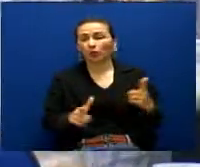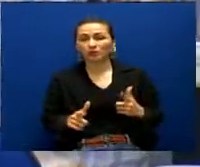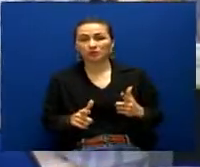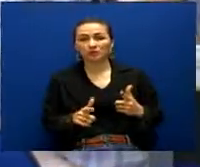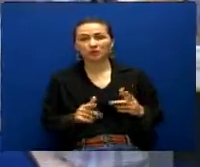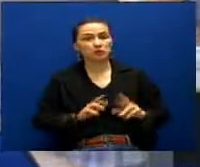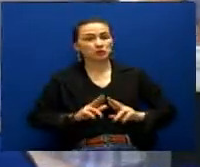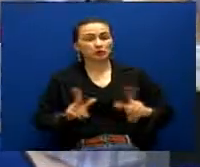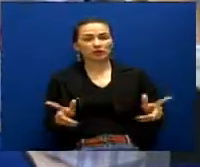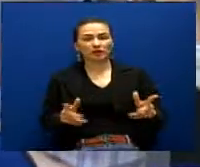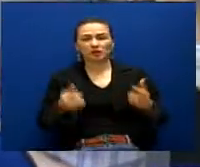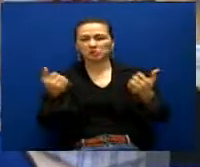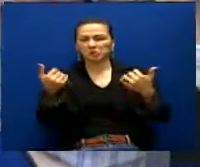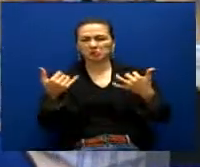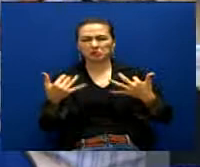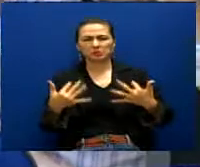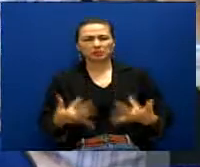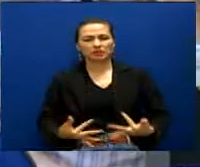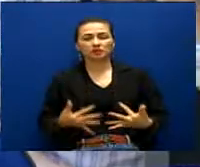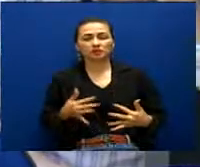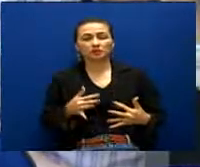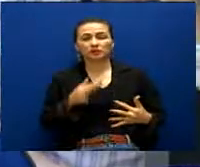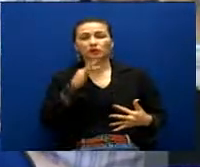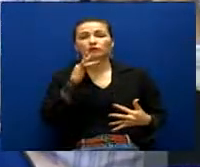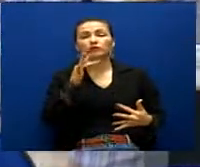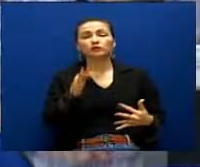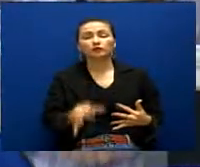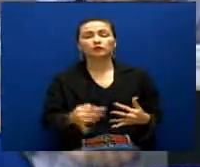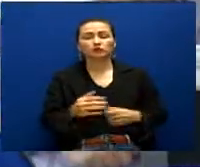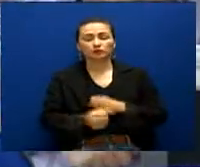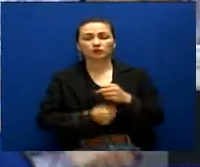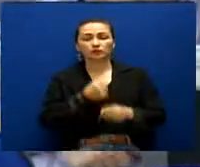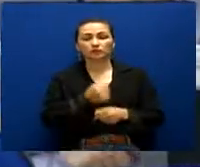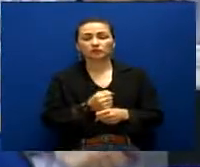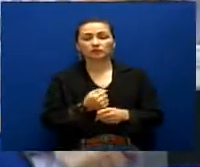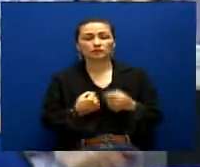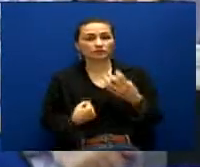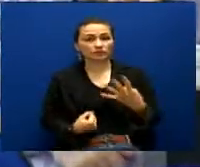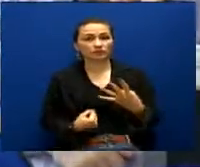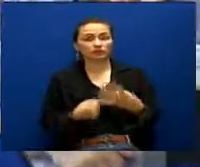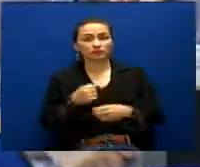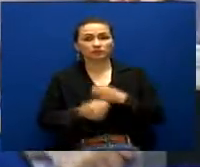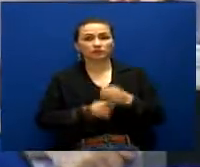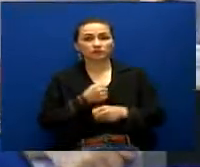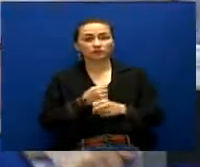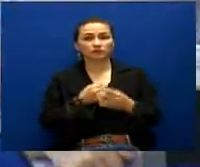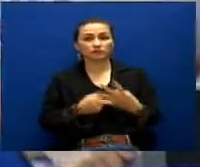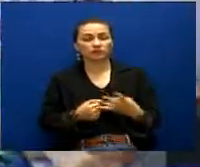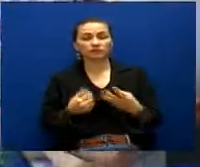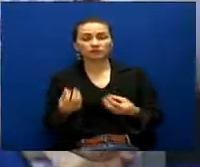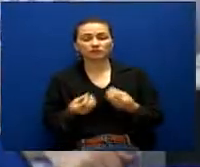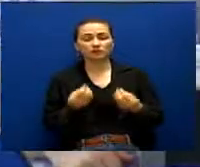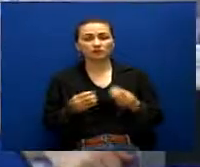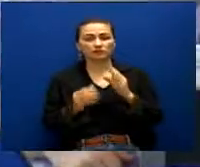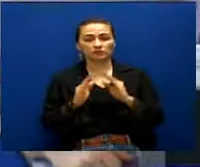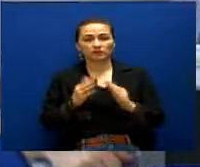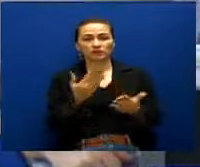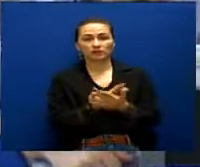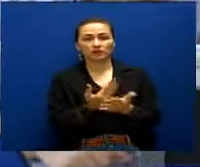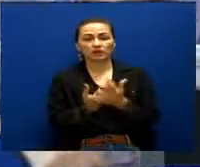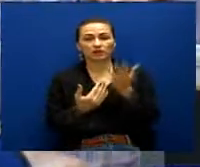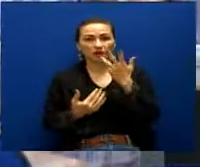como que vai ser o desenrolar, uma projeção daqui 4 anos, quantas crianças, por exemplo, em relação a vagas em